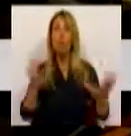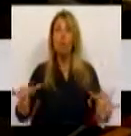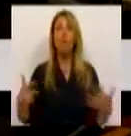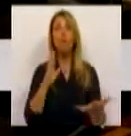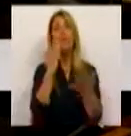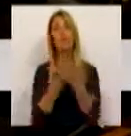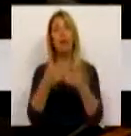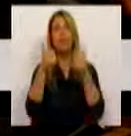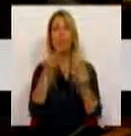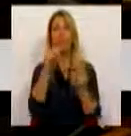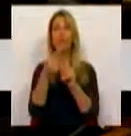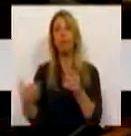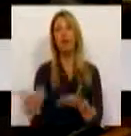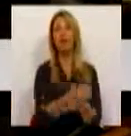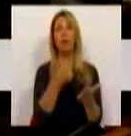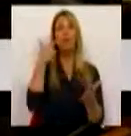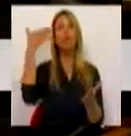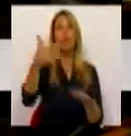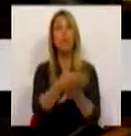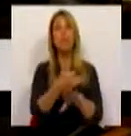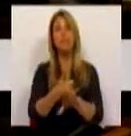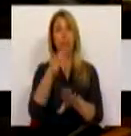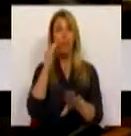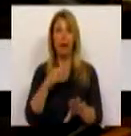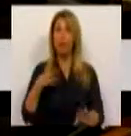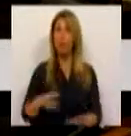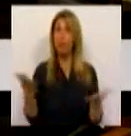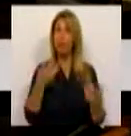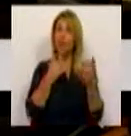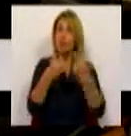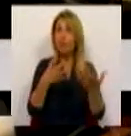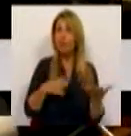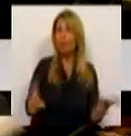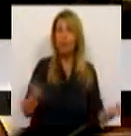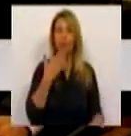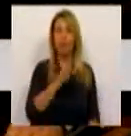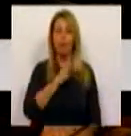rendibilidade futura no setor bancário português, e essa é uma questão que lhe queria deixar. Muito obrigado, Sr. Ministro.